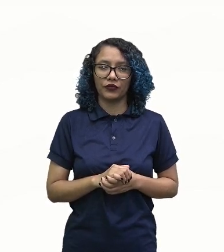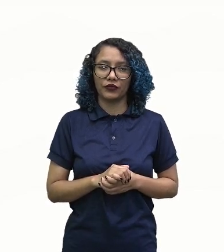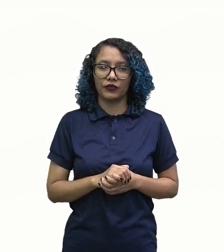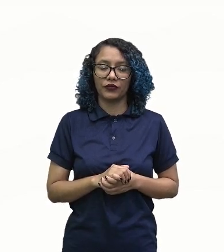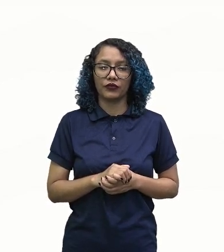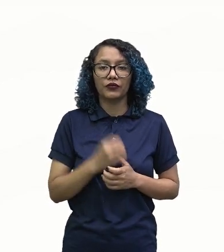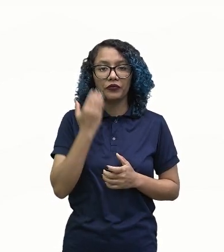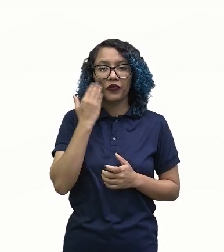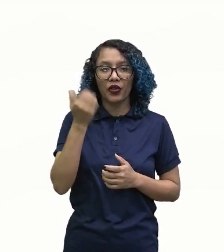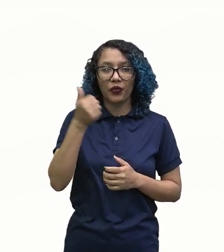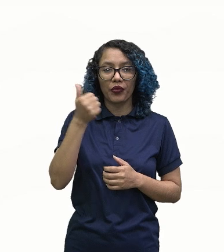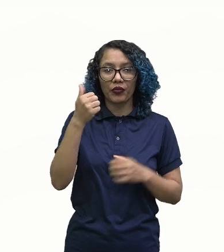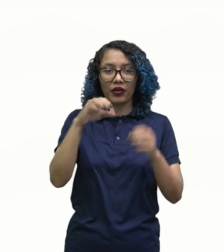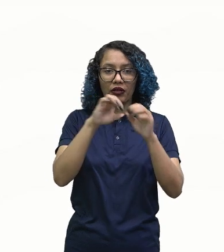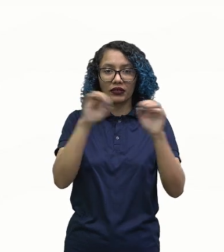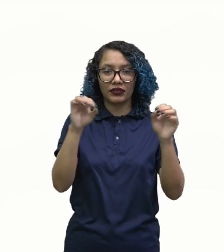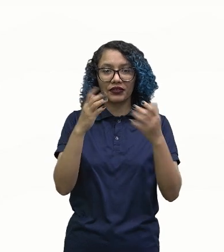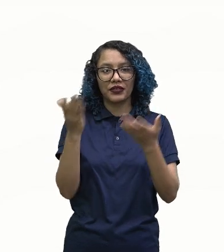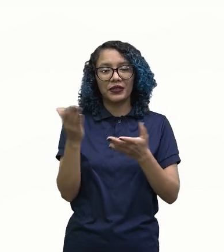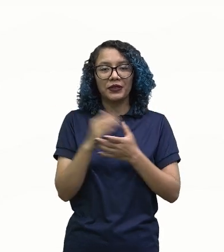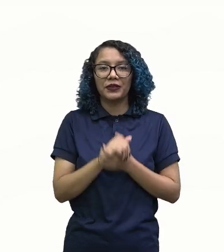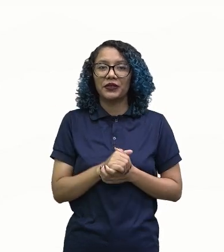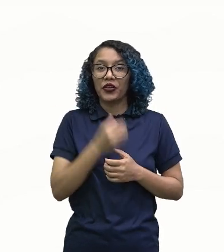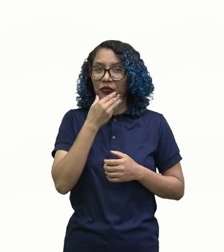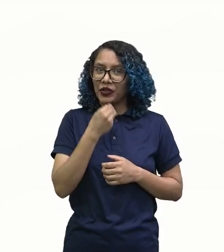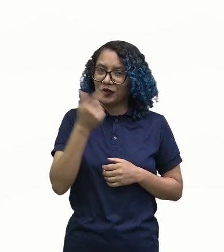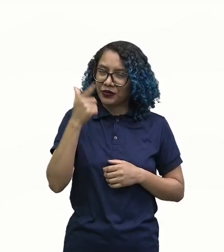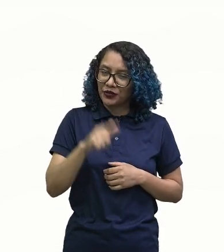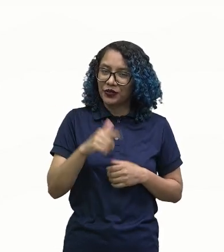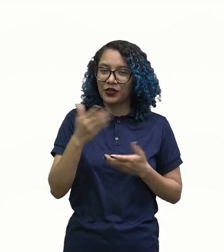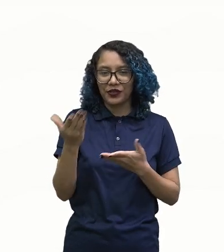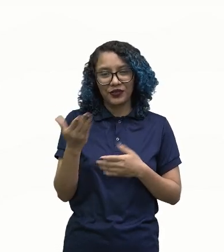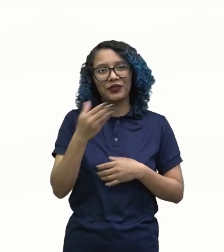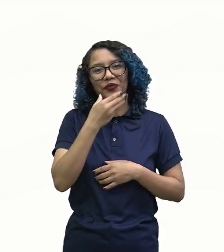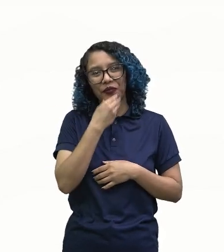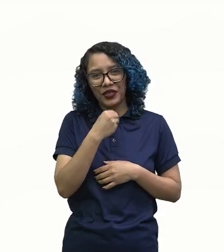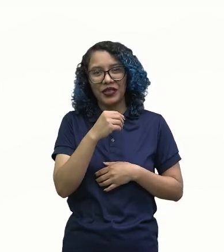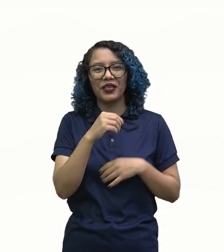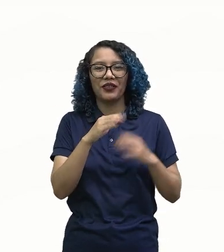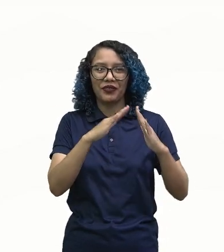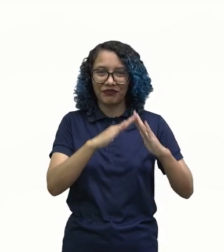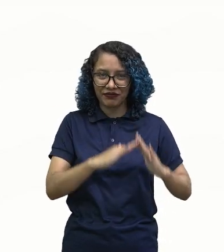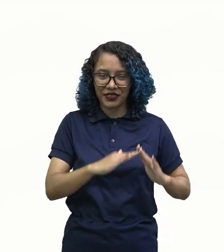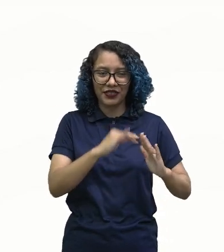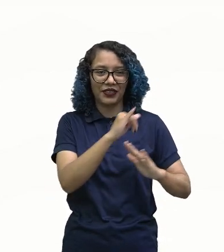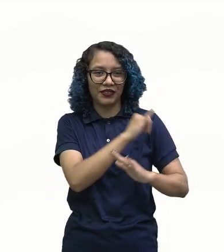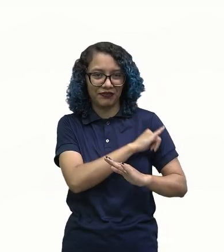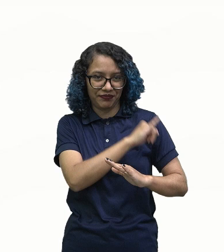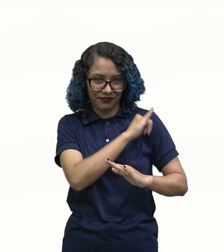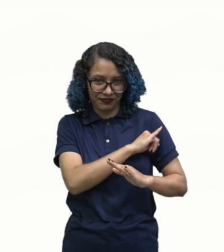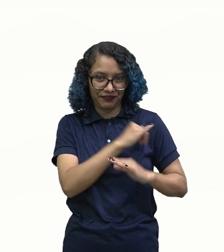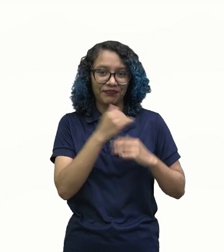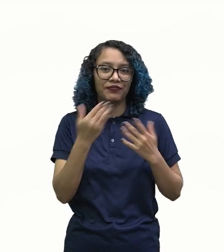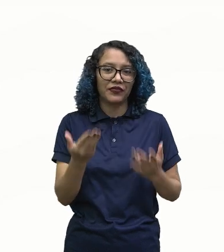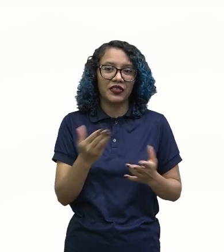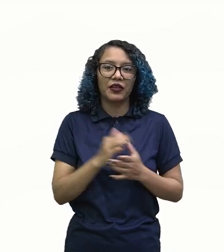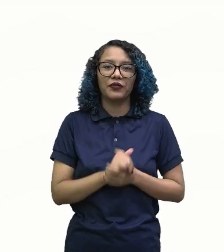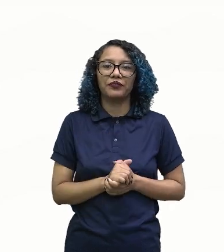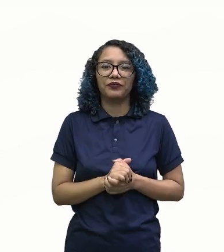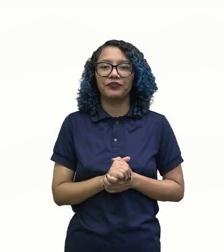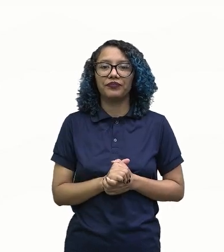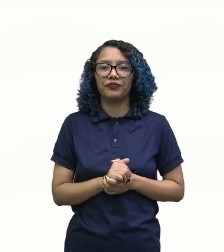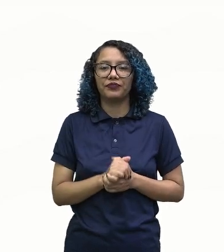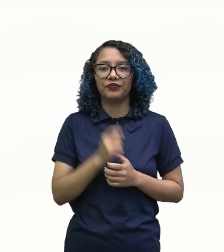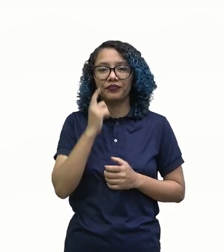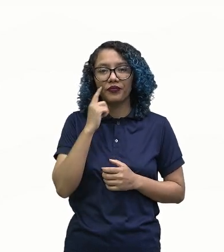O menino de que gosto, ou para falar desse menino, né, mora no Rio de Janeiro. Então, veja, o menino mora no